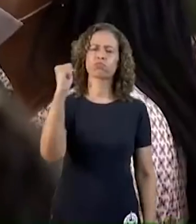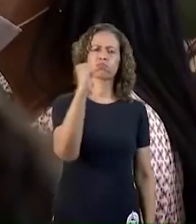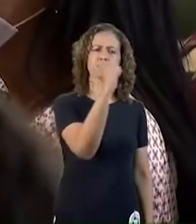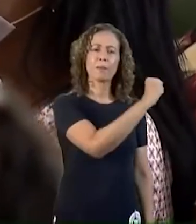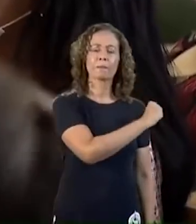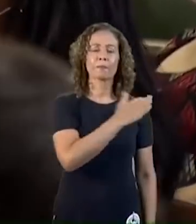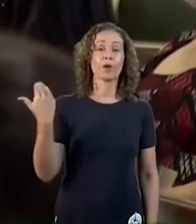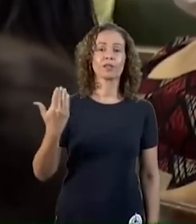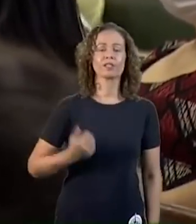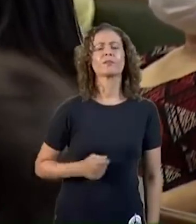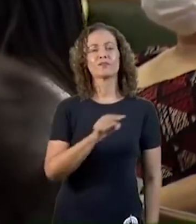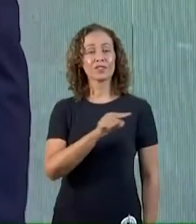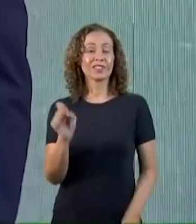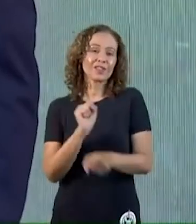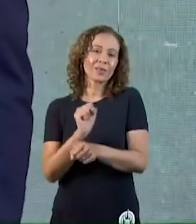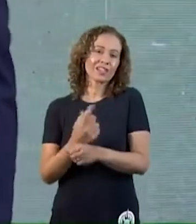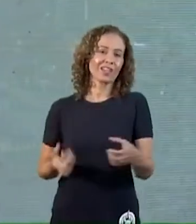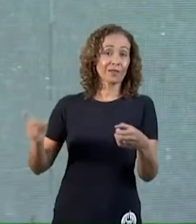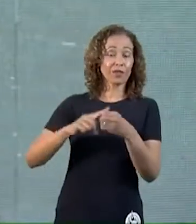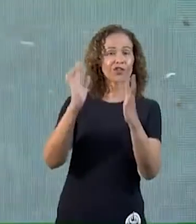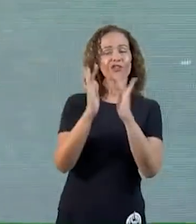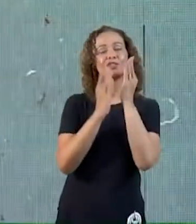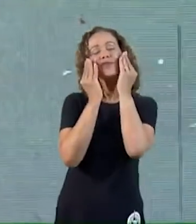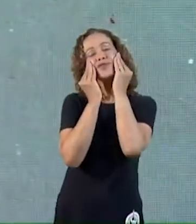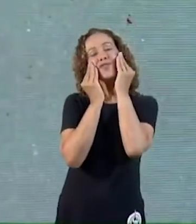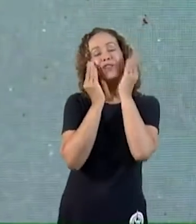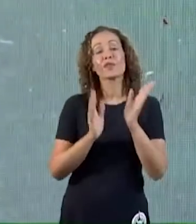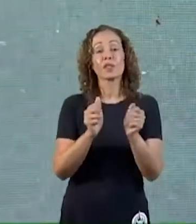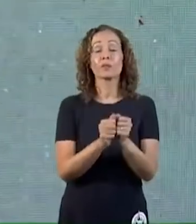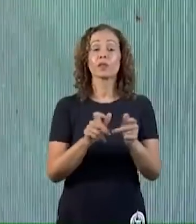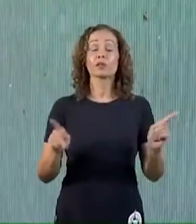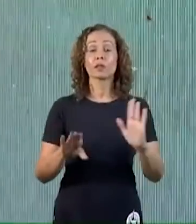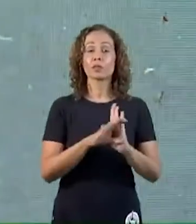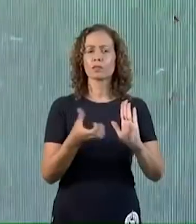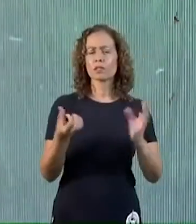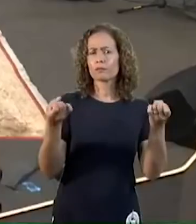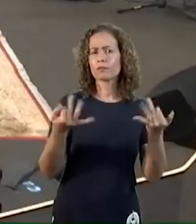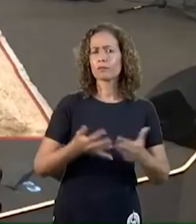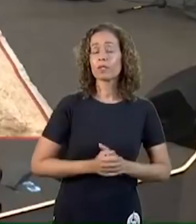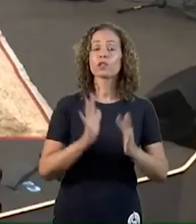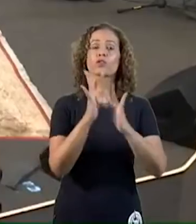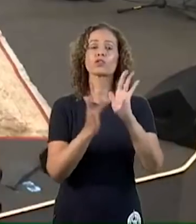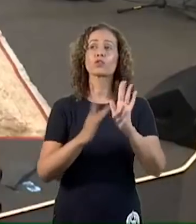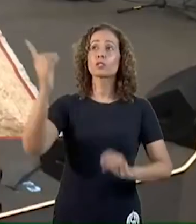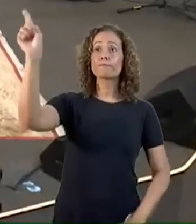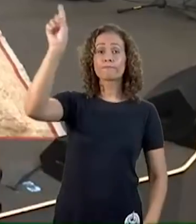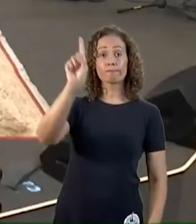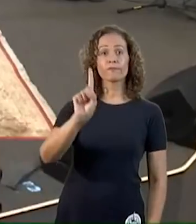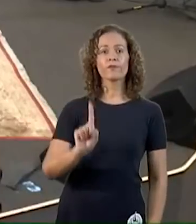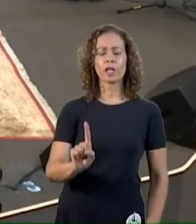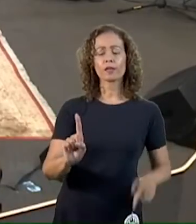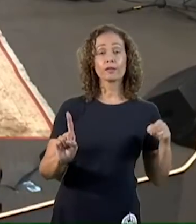Você está esperando um Jesus fofo? Tenho uma notícia para você. Em Apocalipse capítulo 6, a Bíblia diz que quando ele vier, a vinda dele vai ser